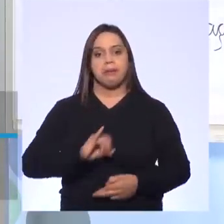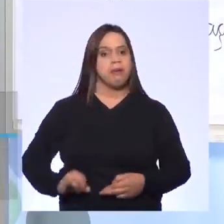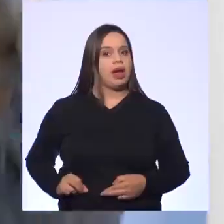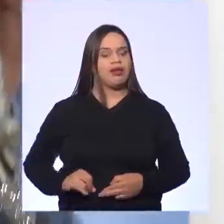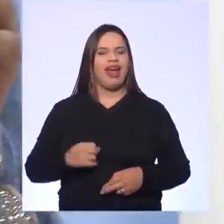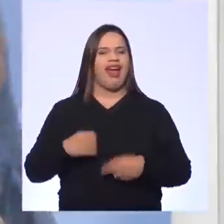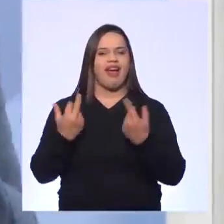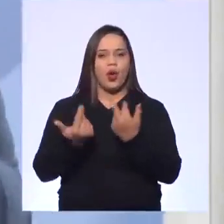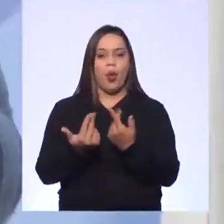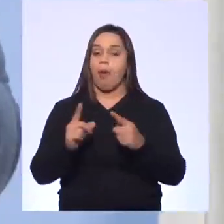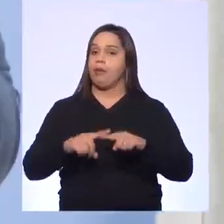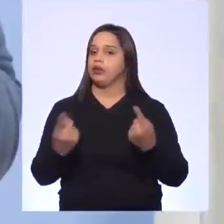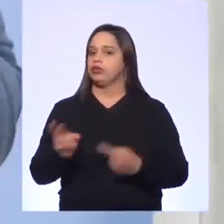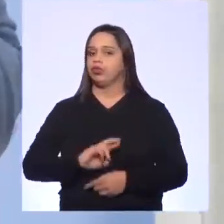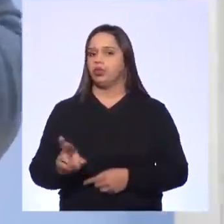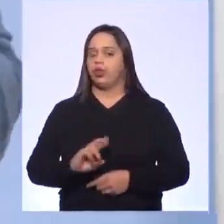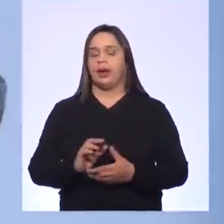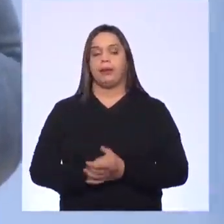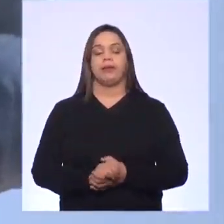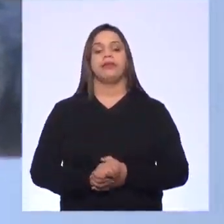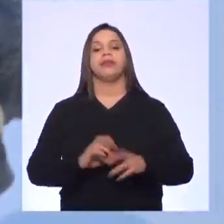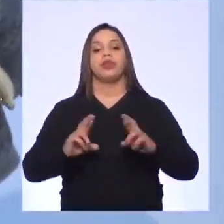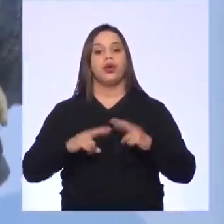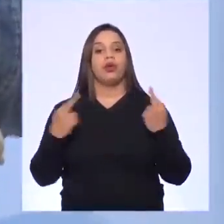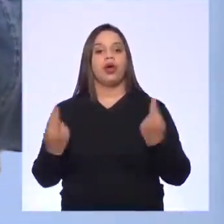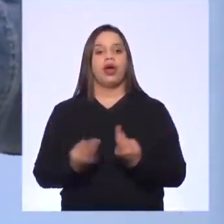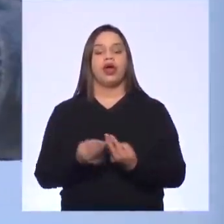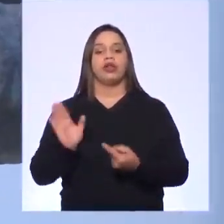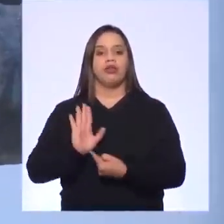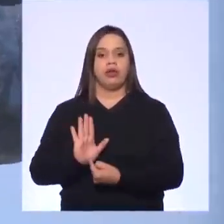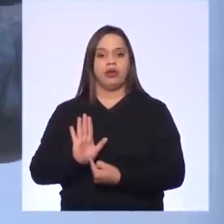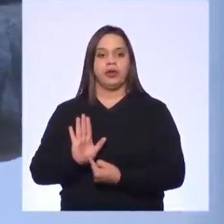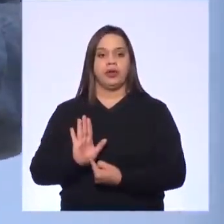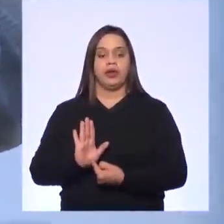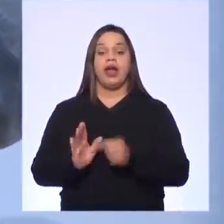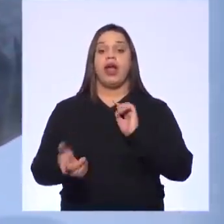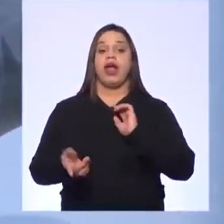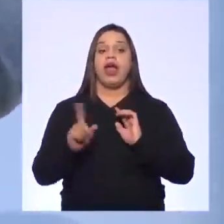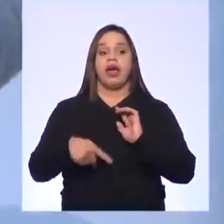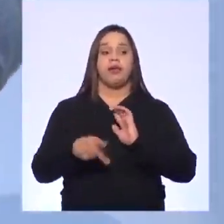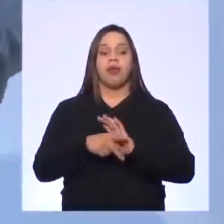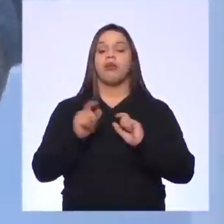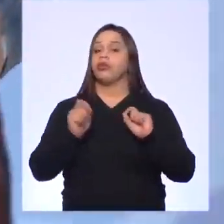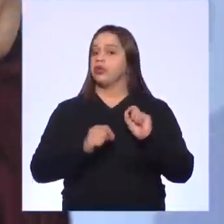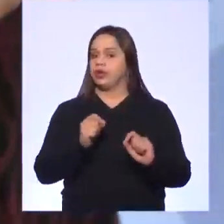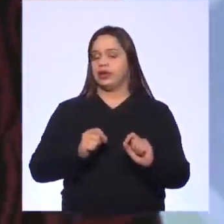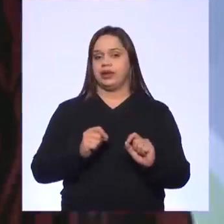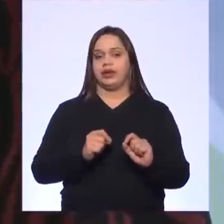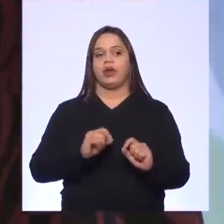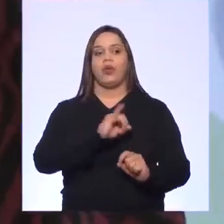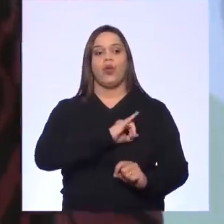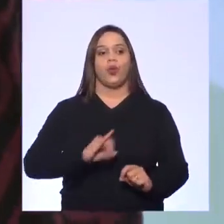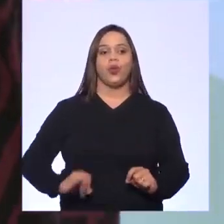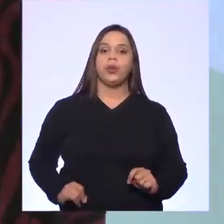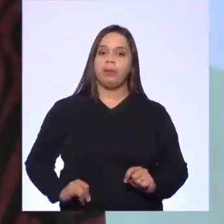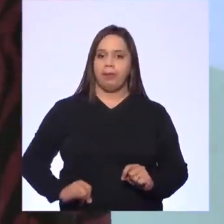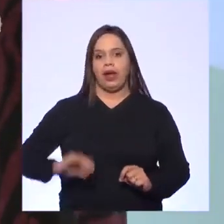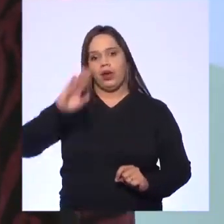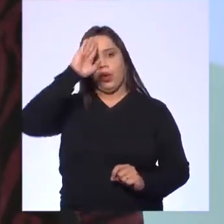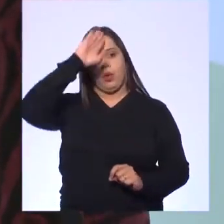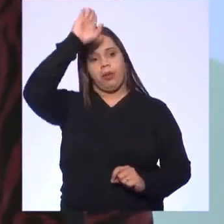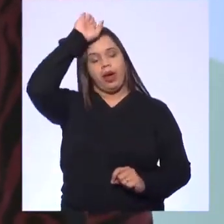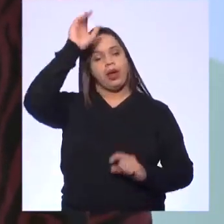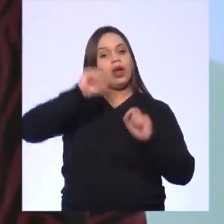agora. O que é um reino? Vamos chamar isso aqui de Império Romano, ok? Então, um reino é uma